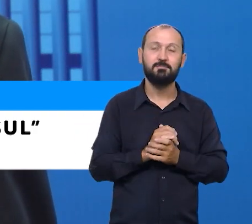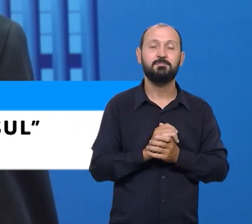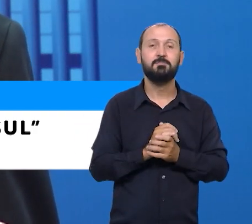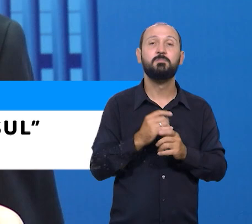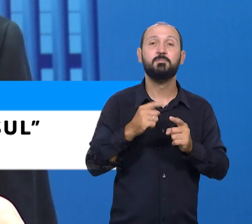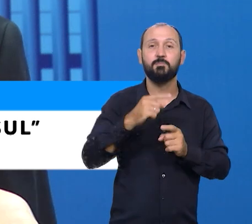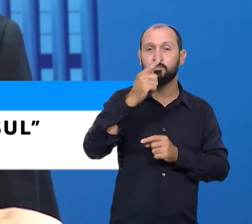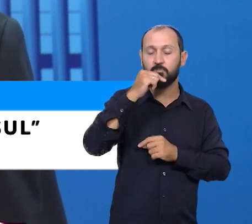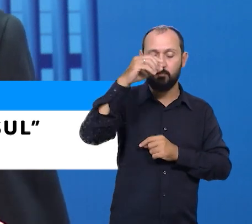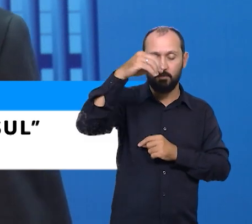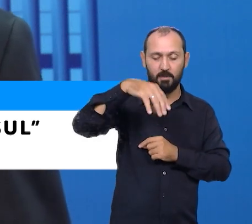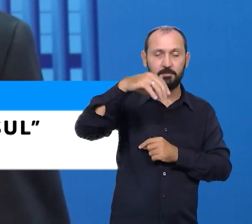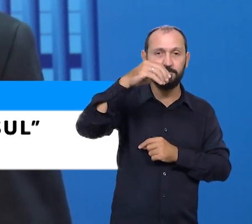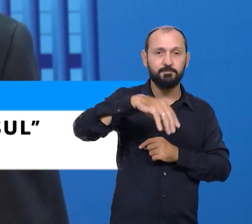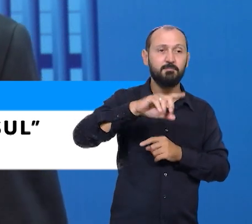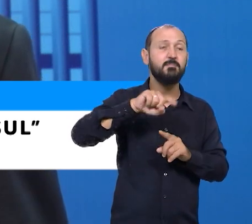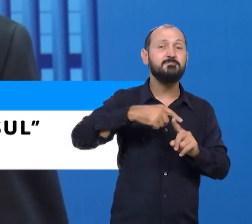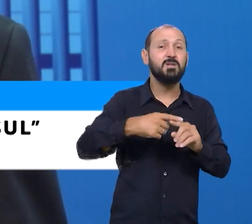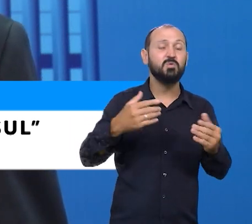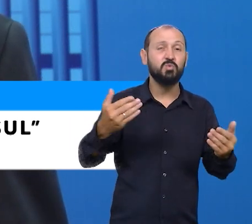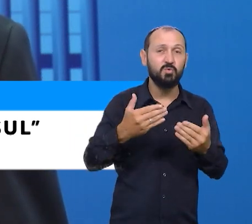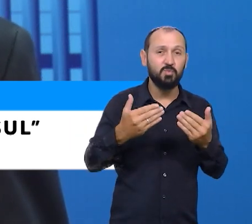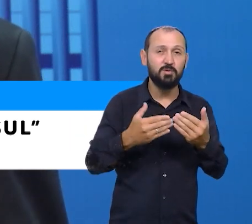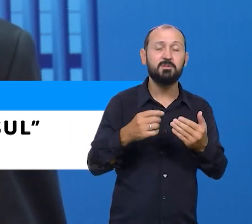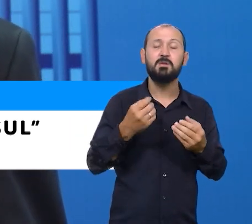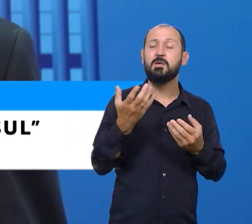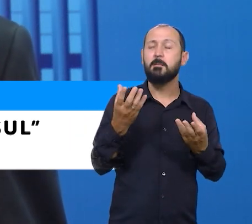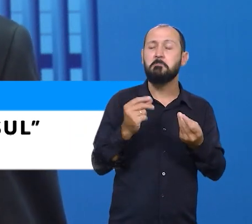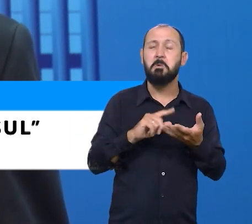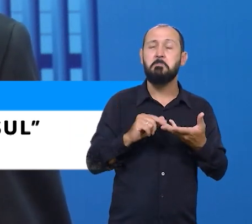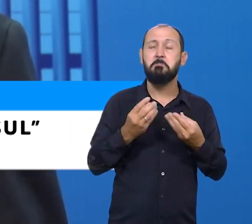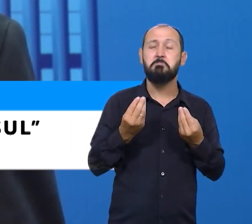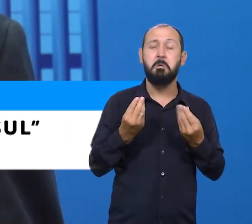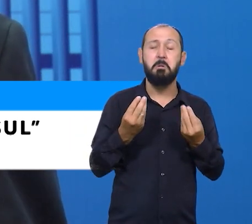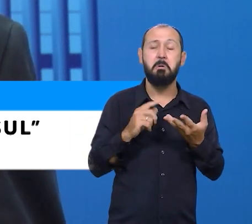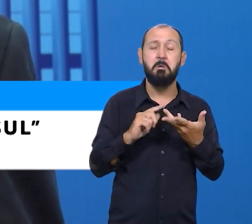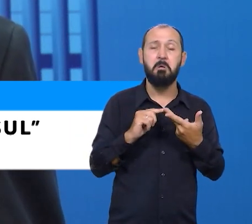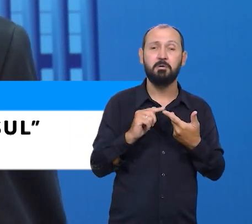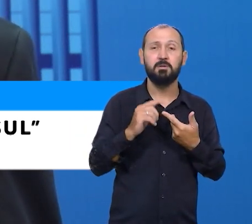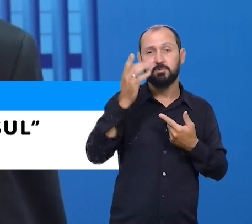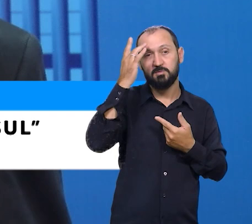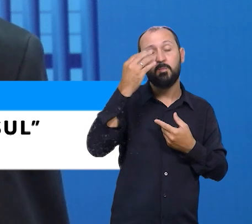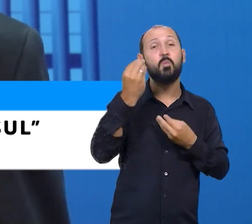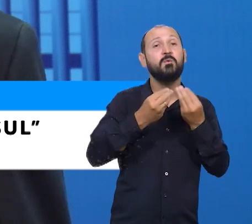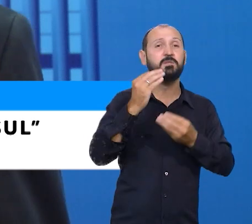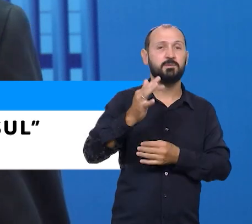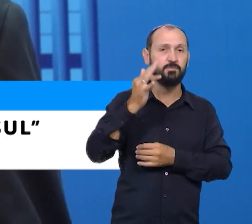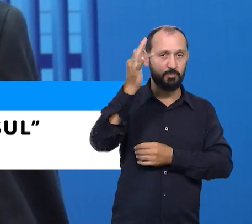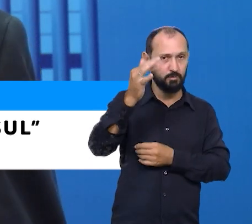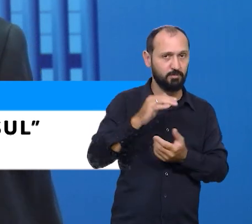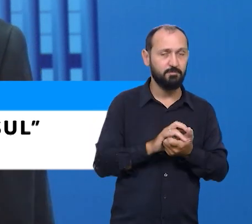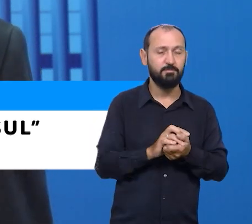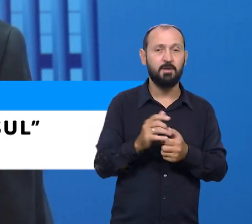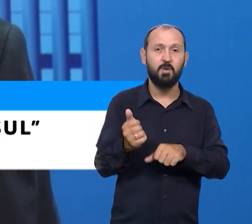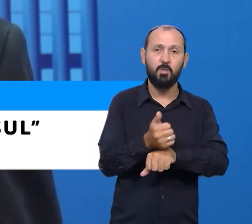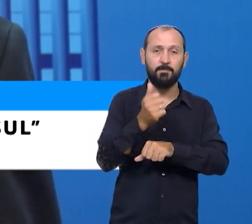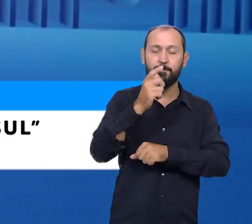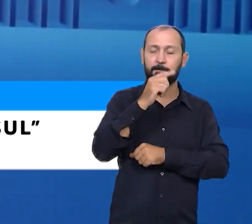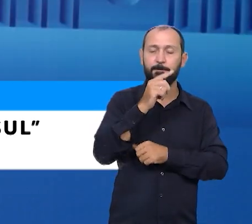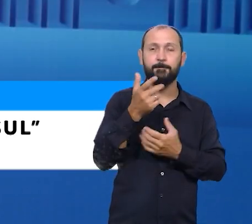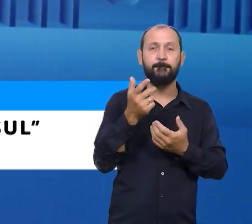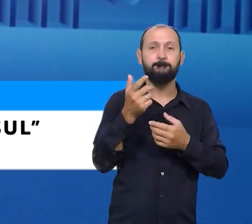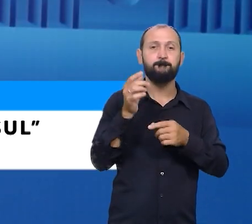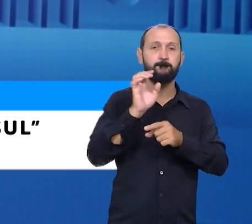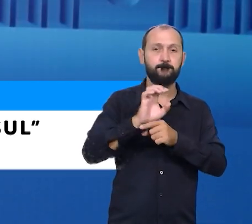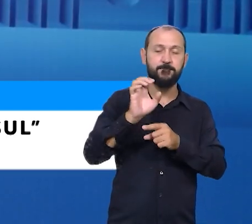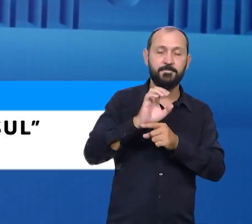não é pela preservação. Porque a água que a gente está gastando a mais hoje e que é abundante e fácil, nós não sabemos como vai ser no futuro.